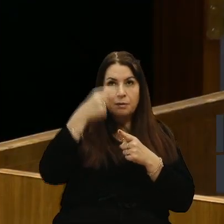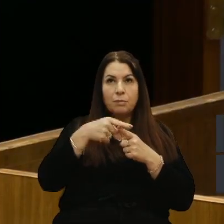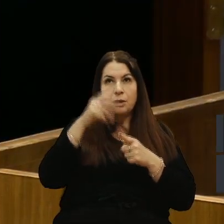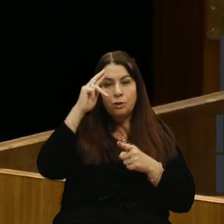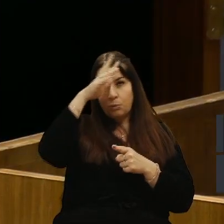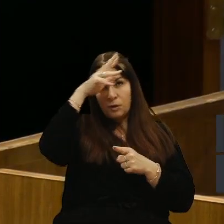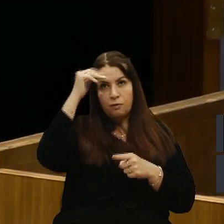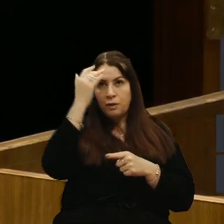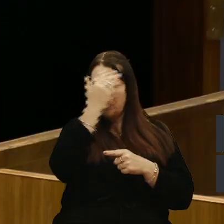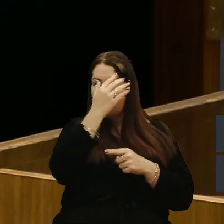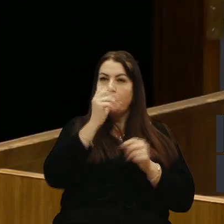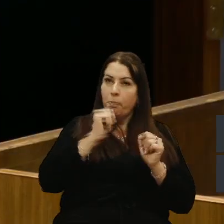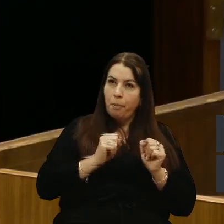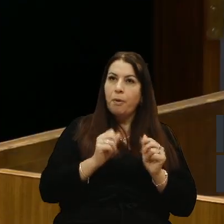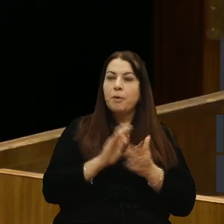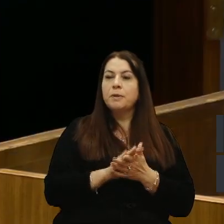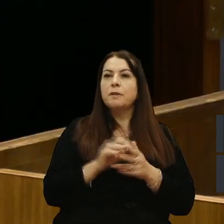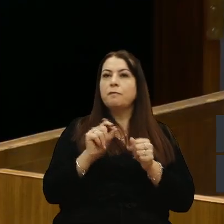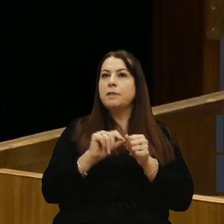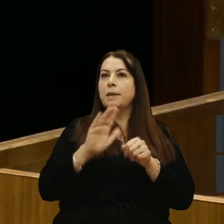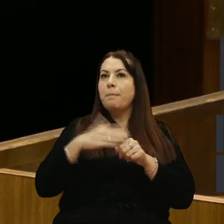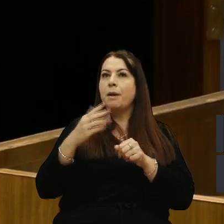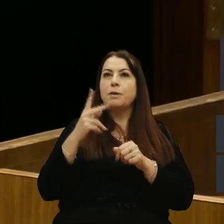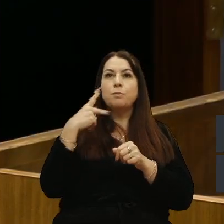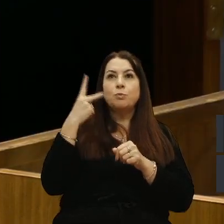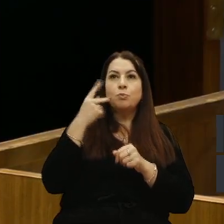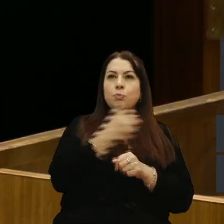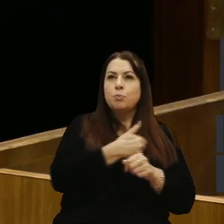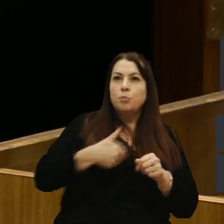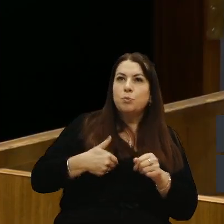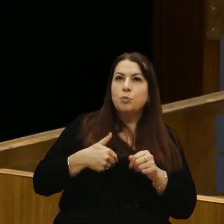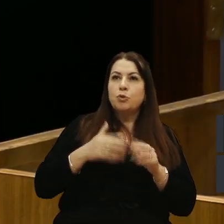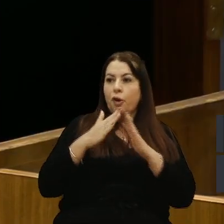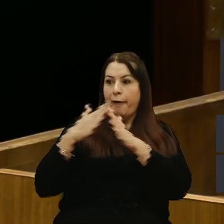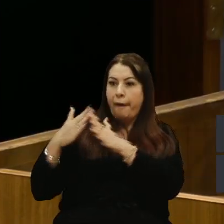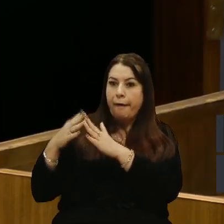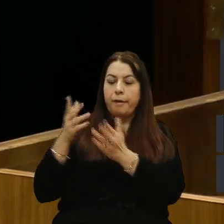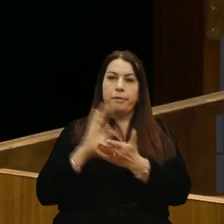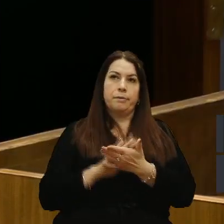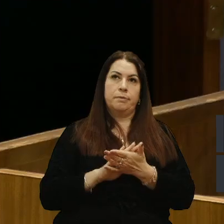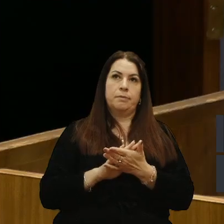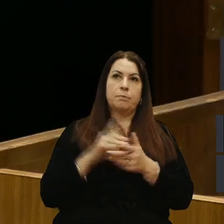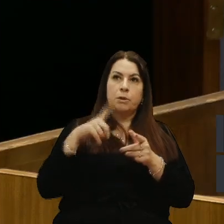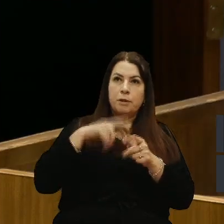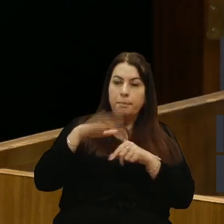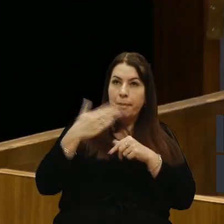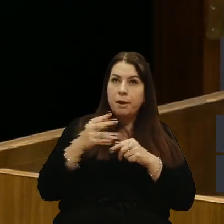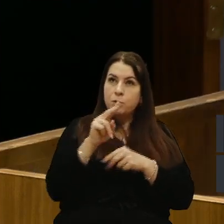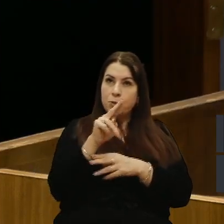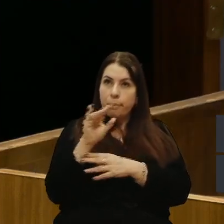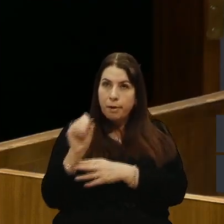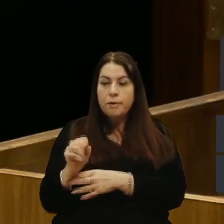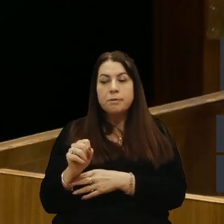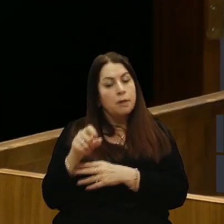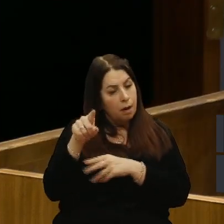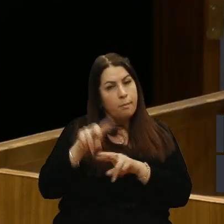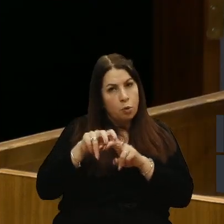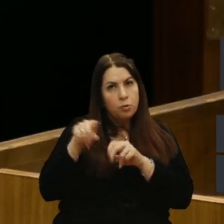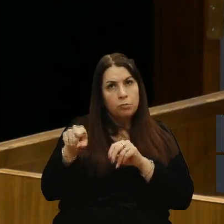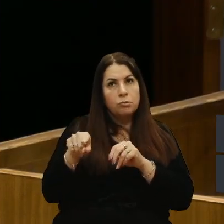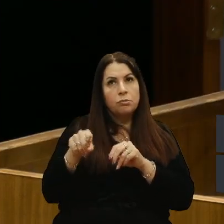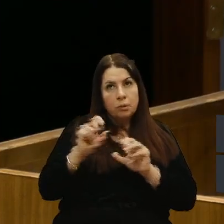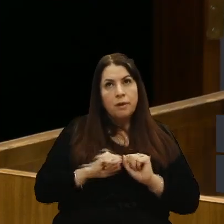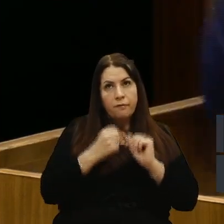prefeito Adiló possa fazer mais política pública de habitação, para que tenha mais UBS. É para isso que a